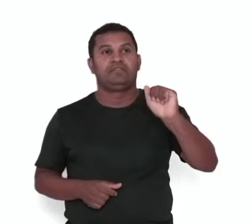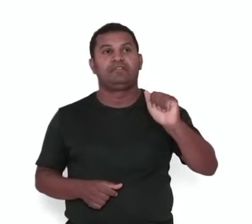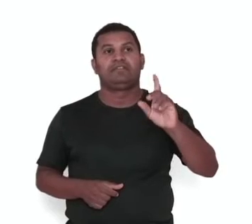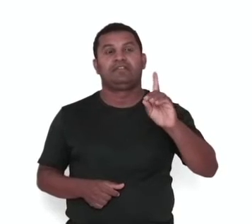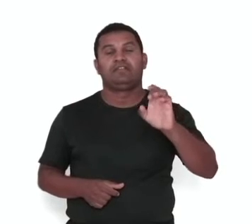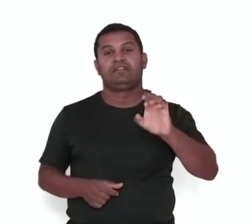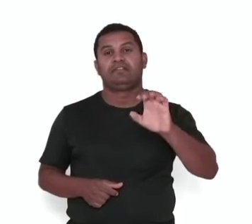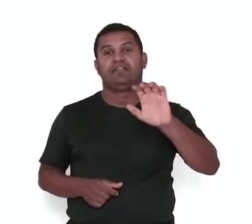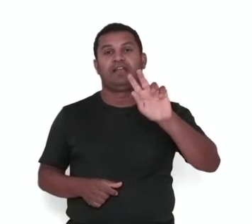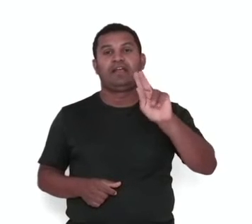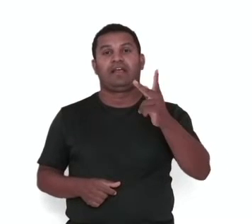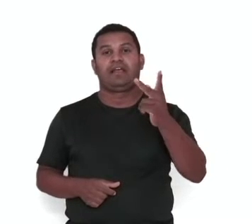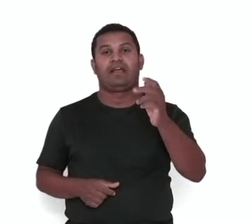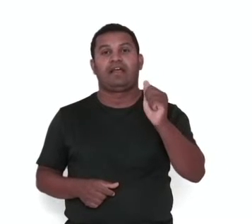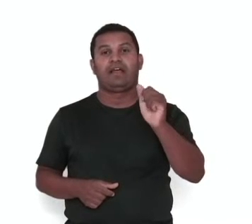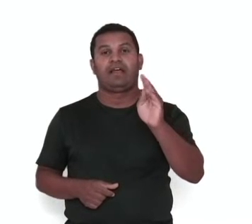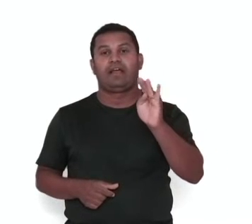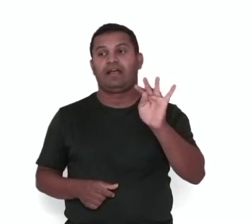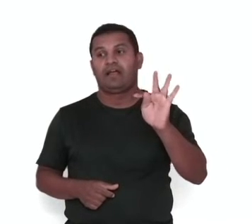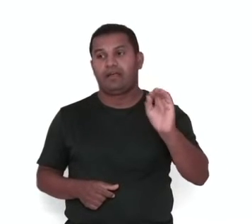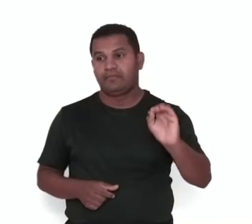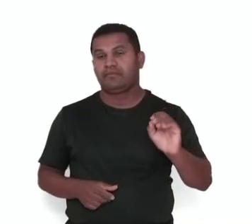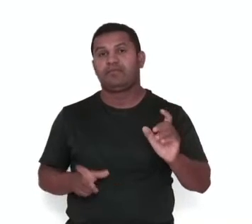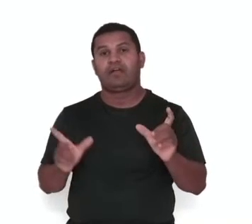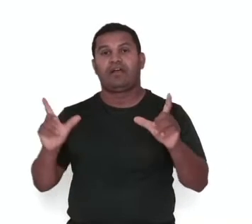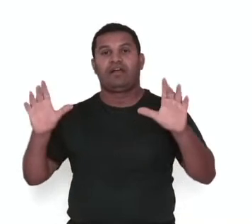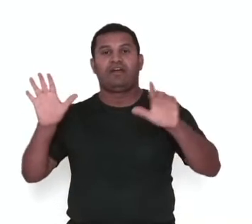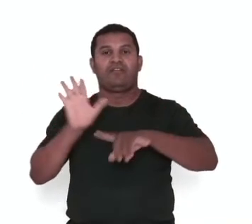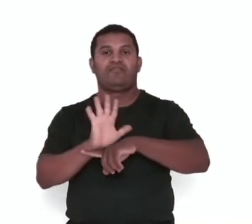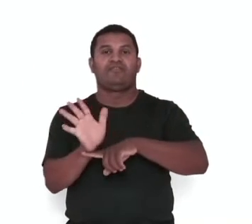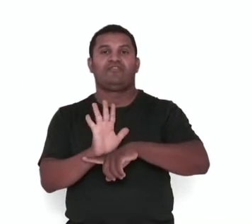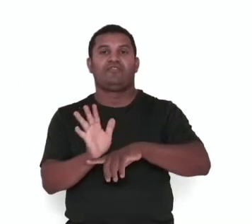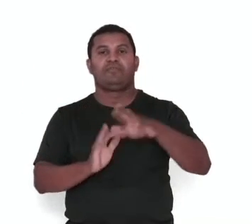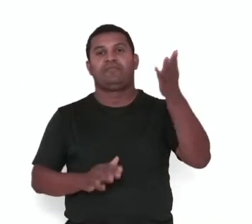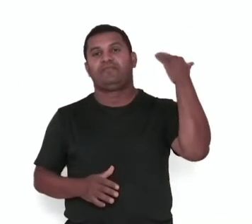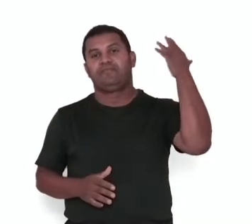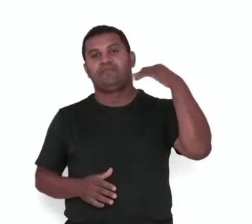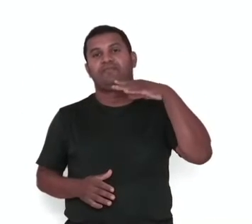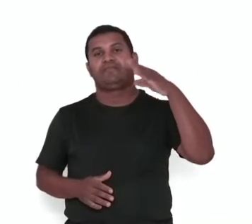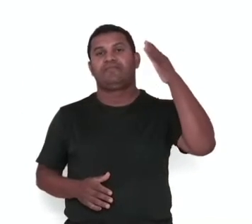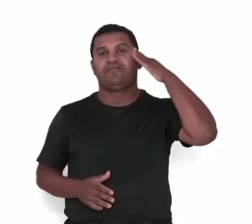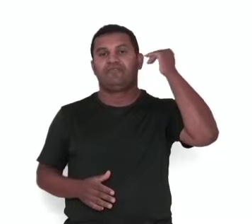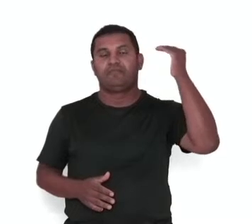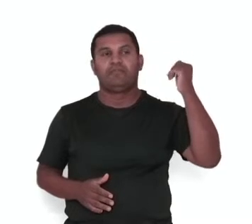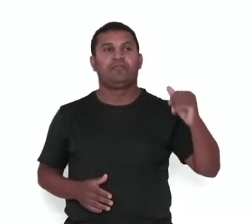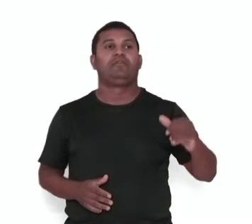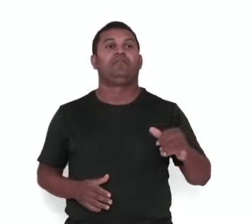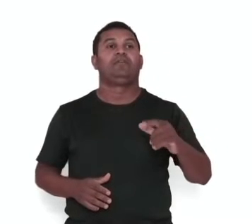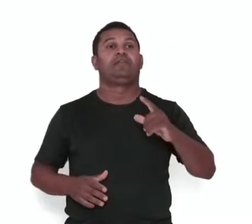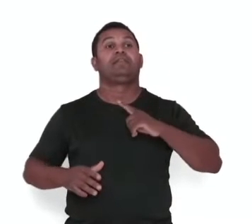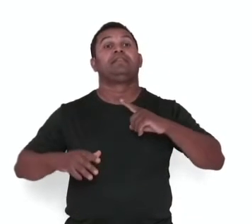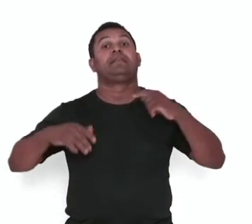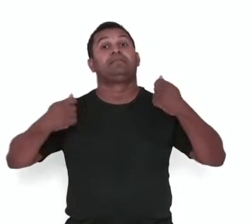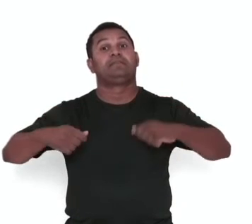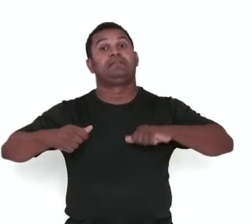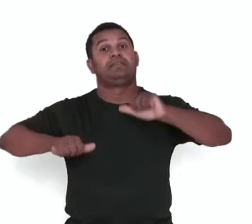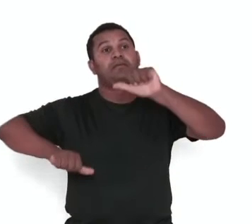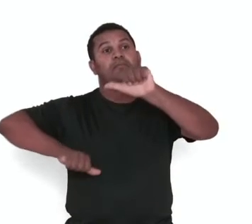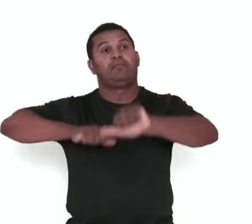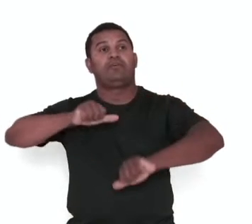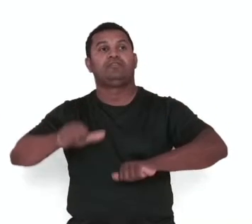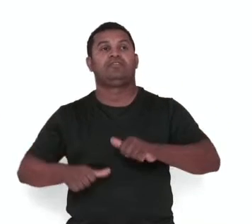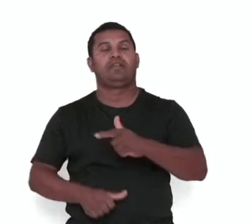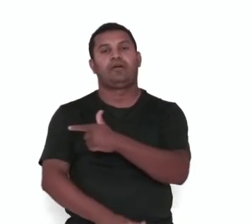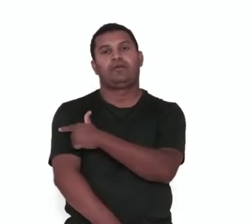desenvolver a proatividade? Lembre-se de que para ser proativo é preciso passar por uma mudança de hábitos e de